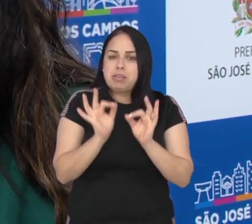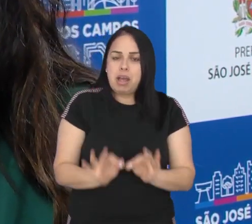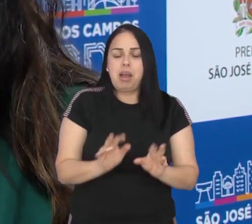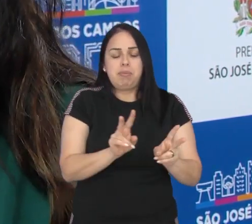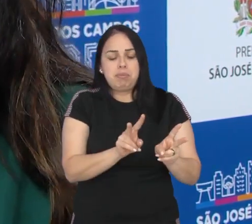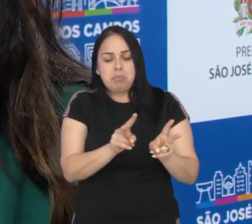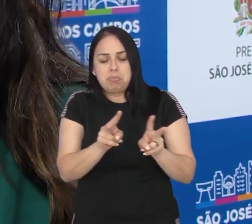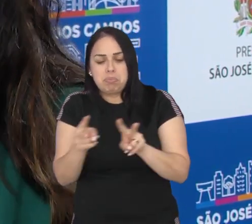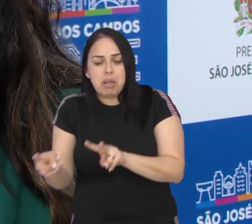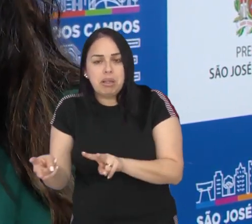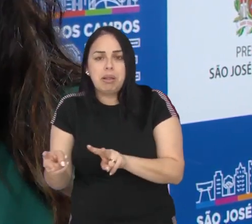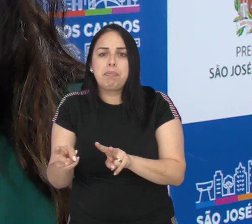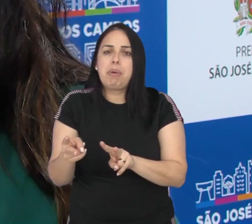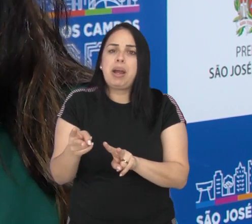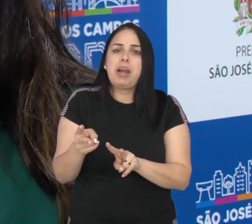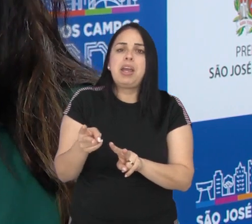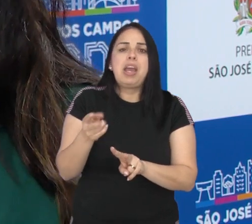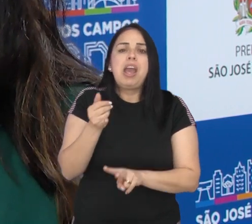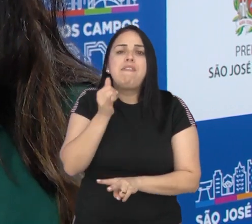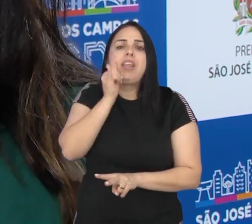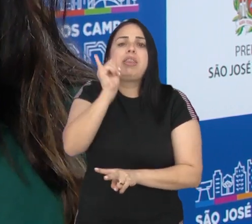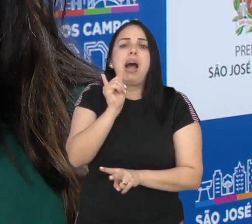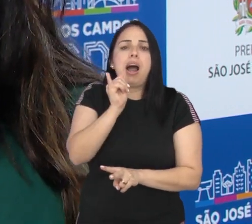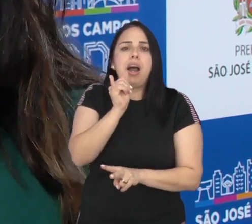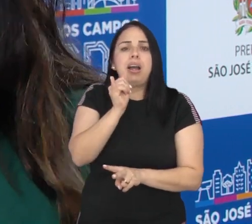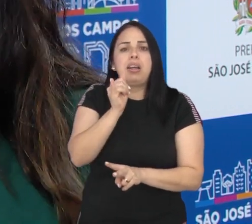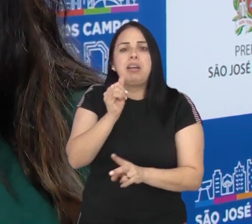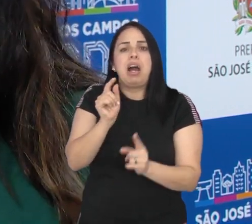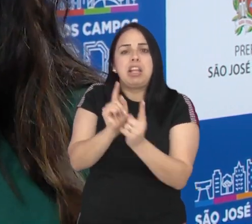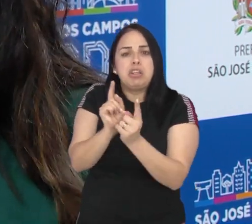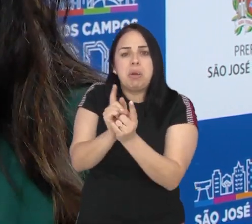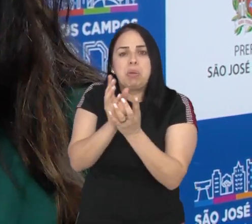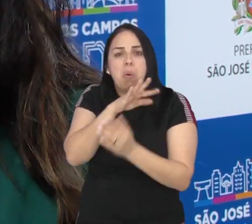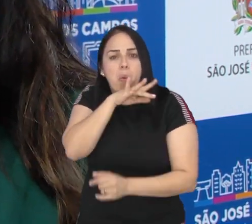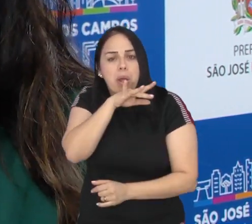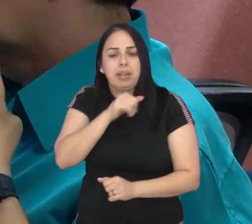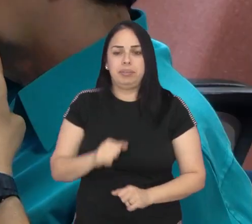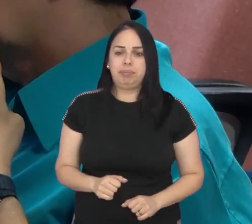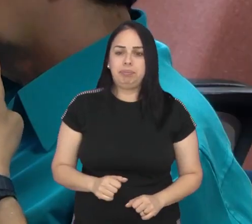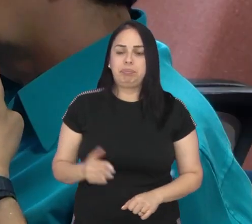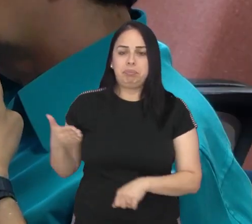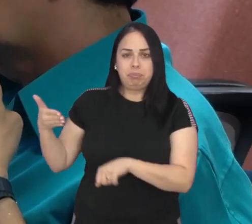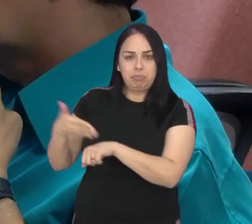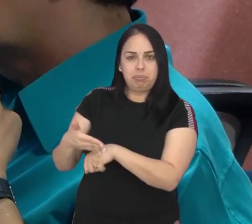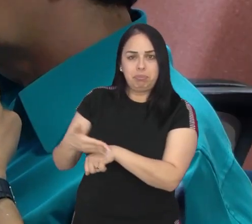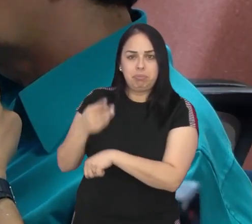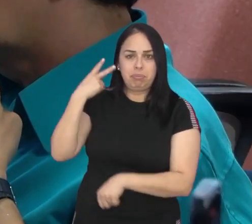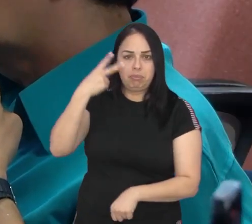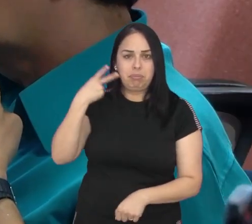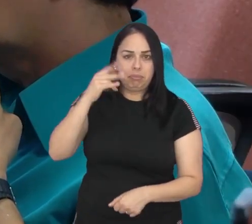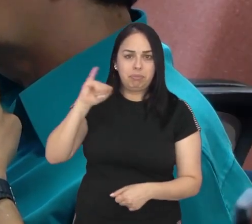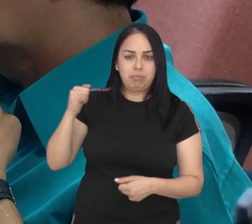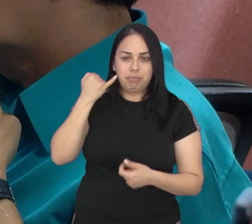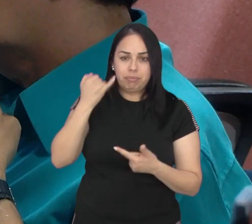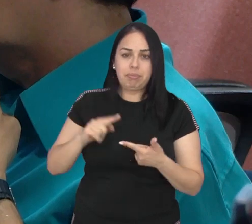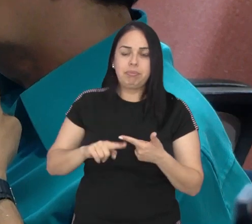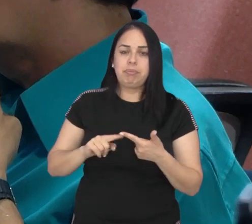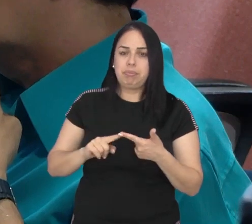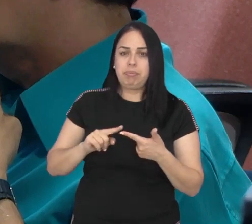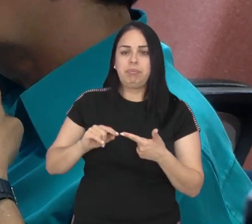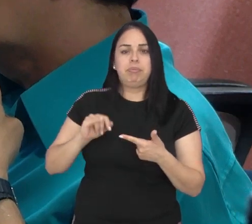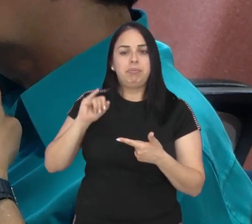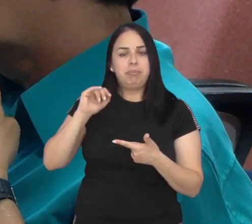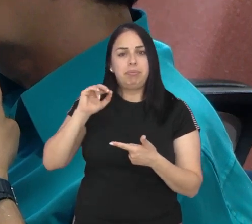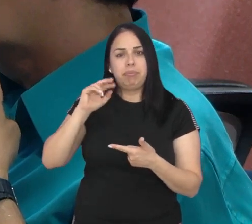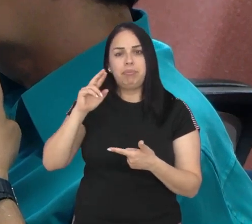assistência de forma integral, sem perda da continuidade dessa assistência. Estiveram presentes no anúncio os